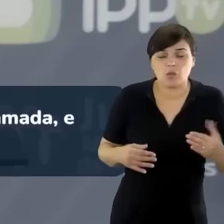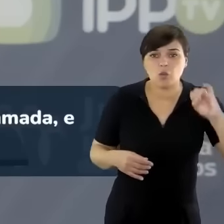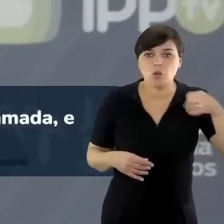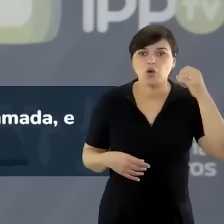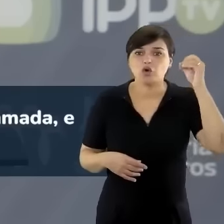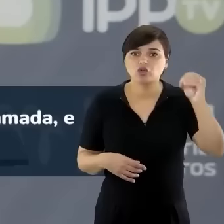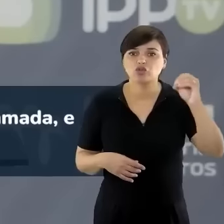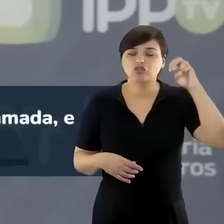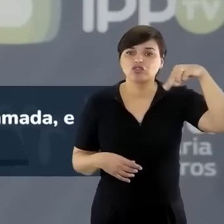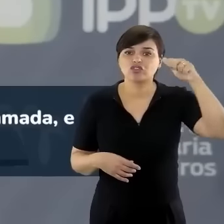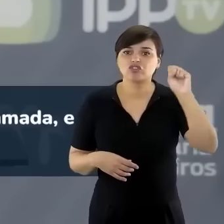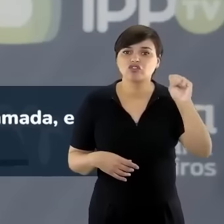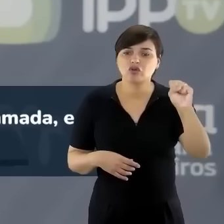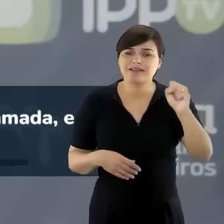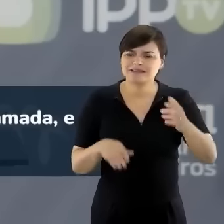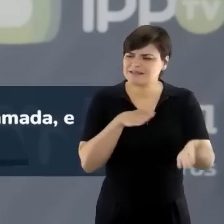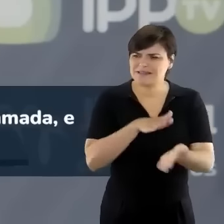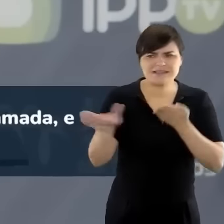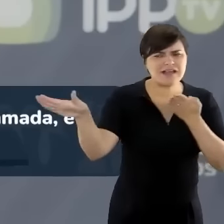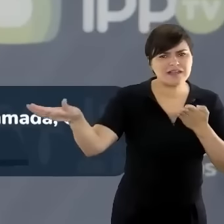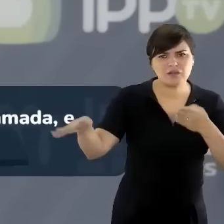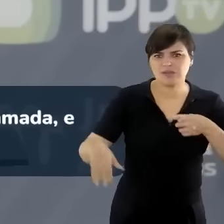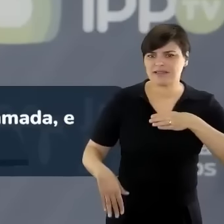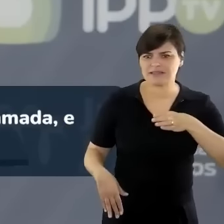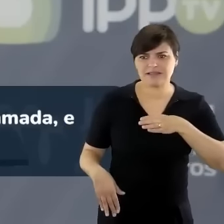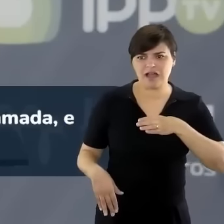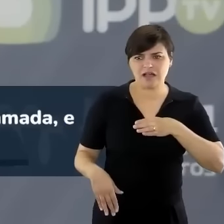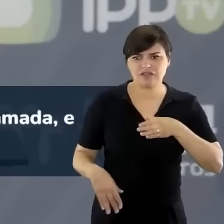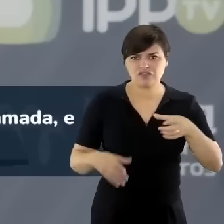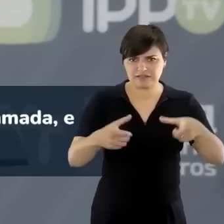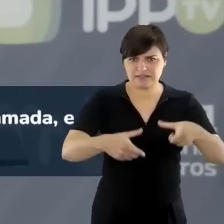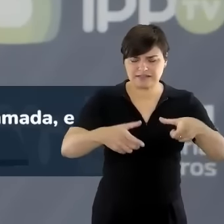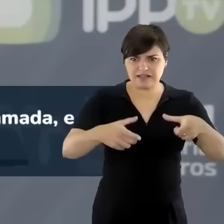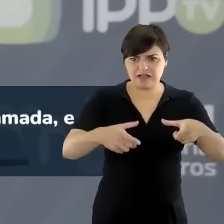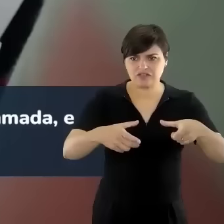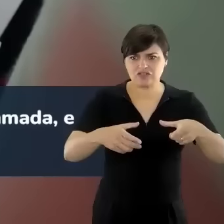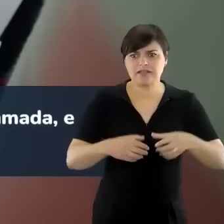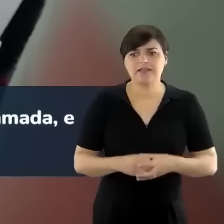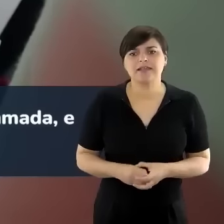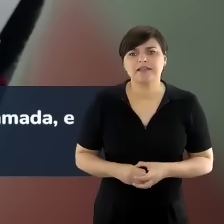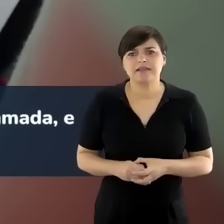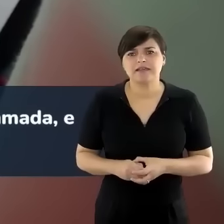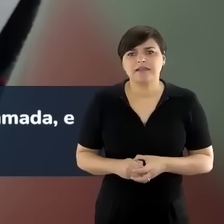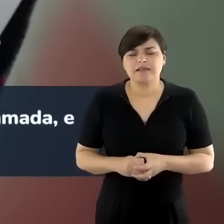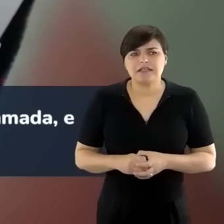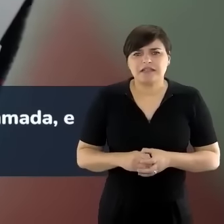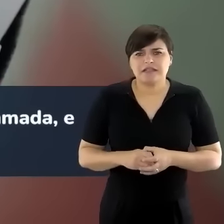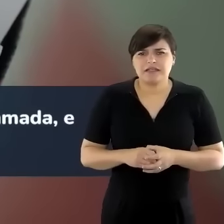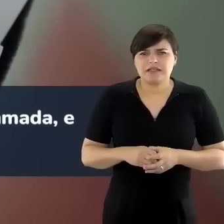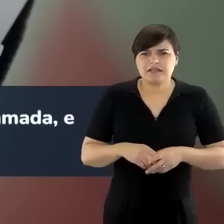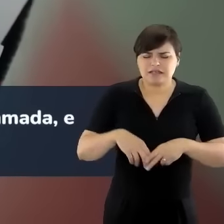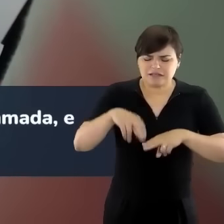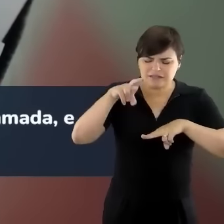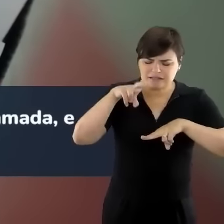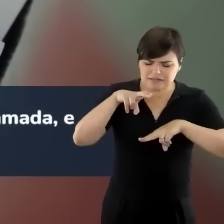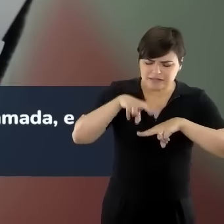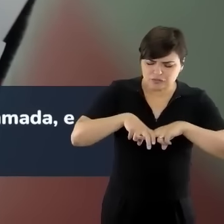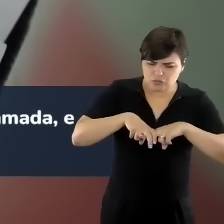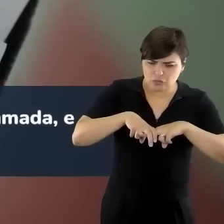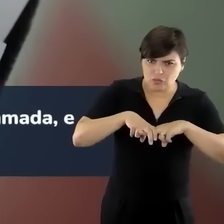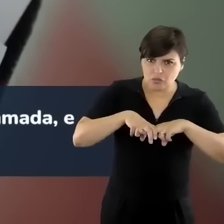assentou-se ao Oriente da mesma e ele fez uma enramada e repousou debaixo dela à